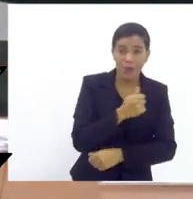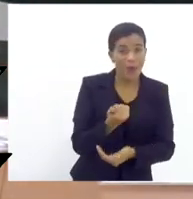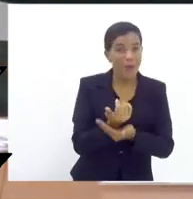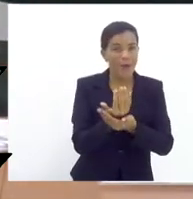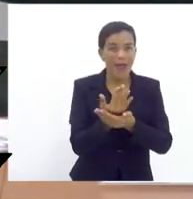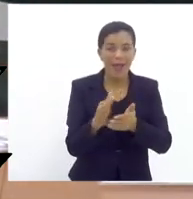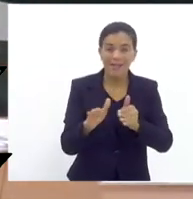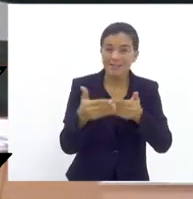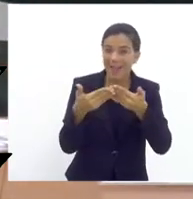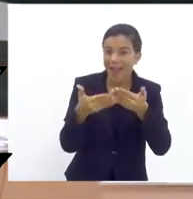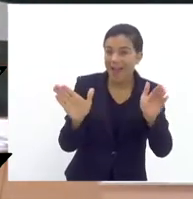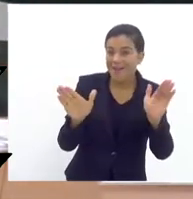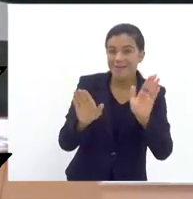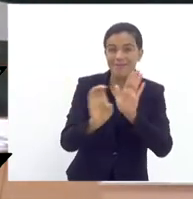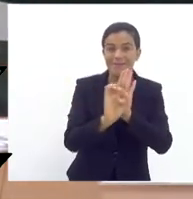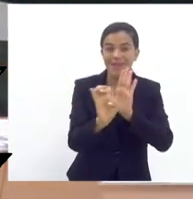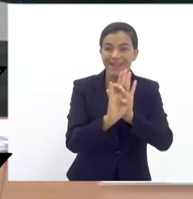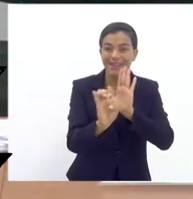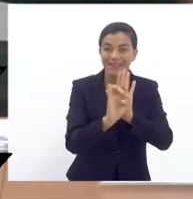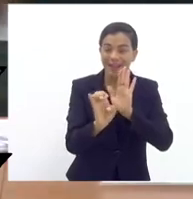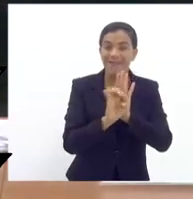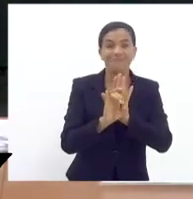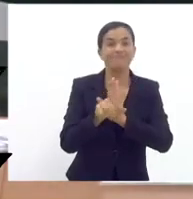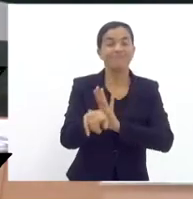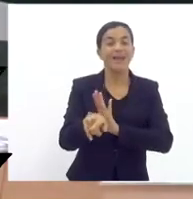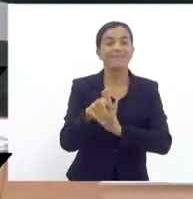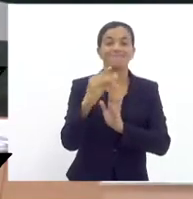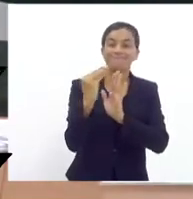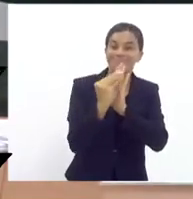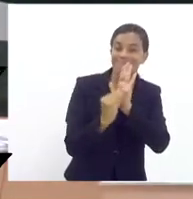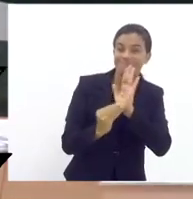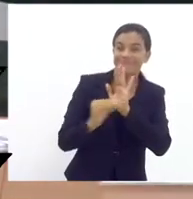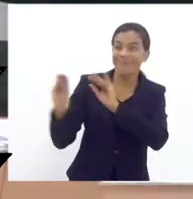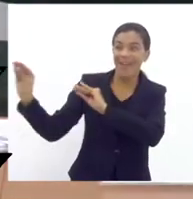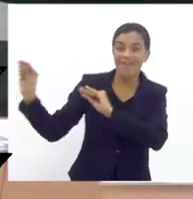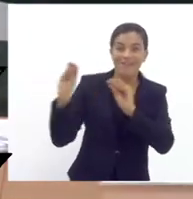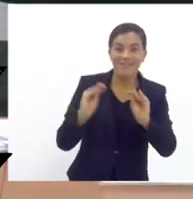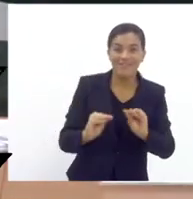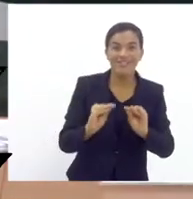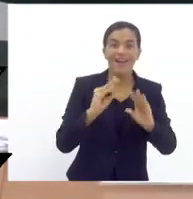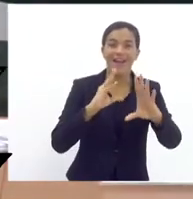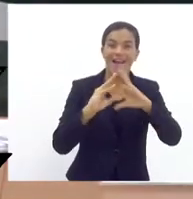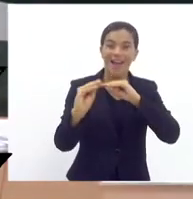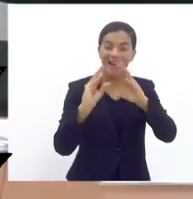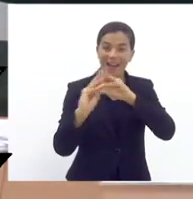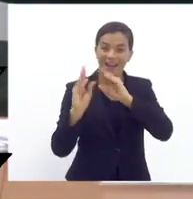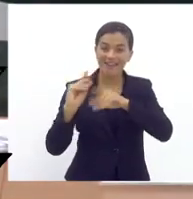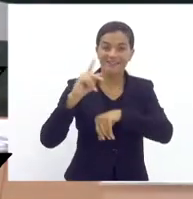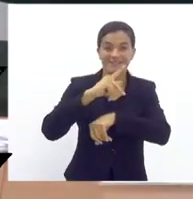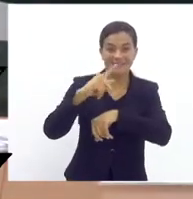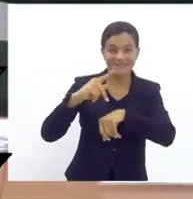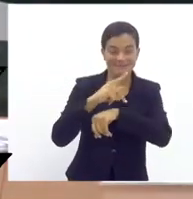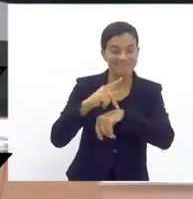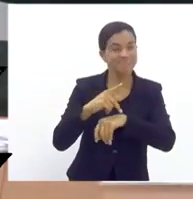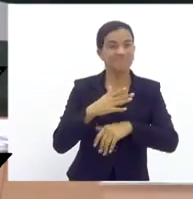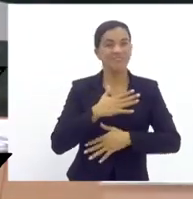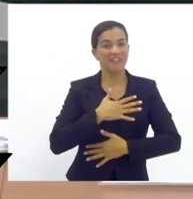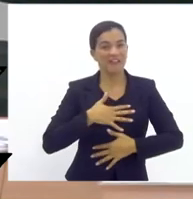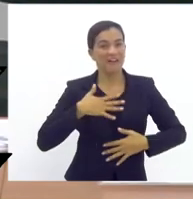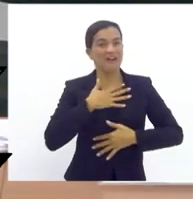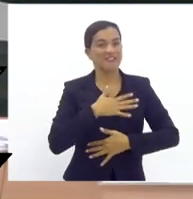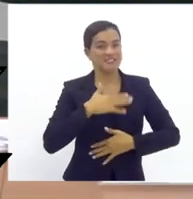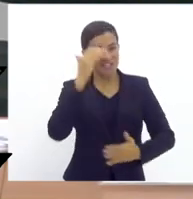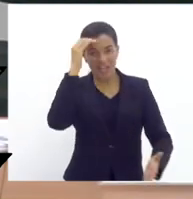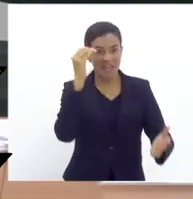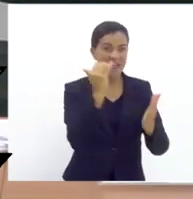edital com vagas para migrantes para refugiados é para nós Ah não só regulamentação da Lei mas